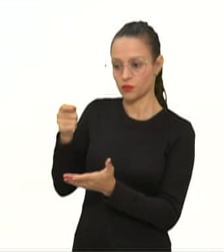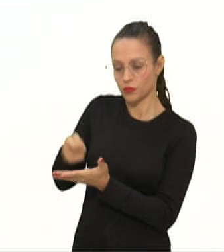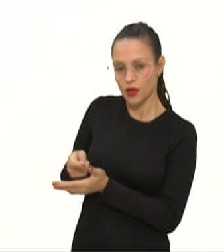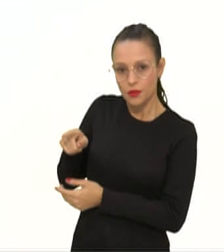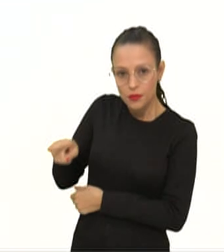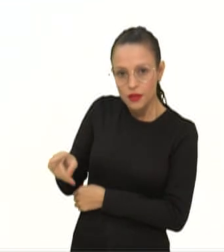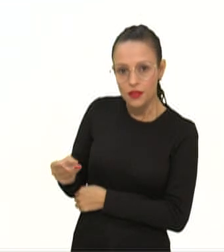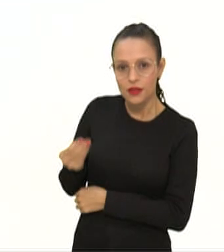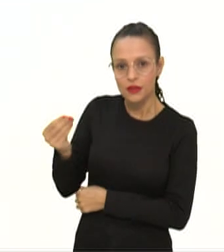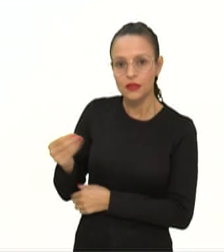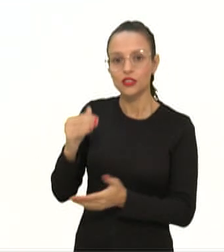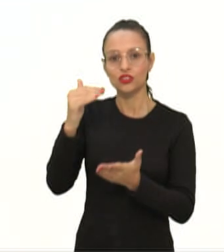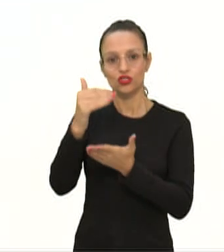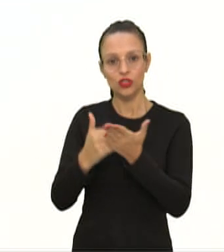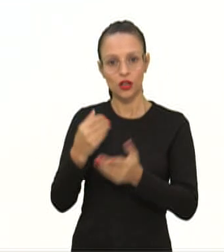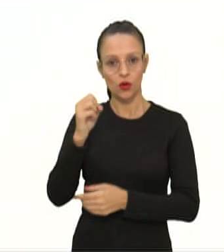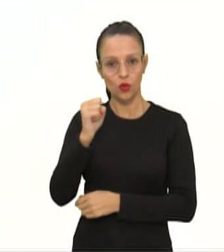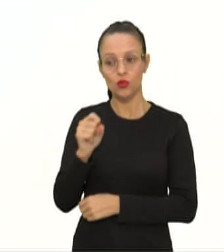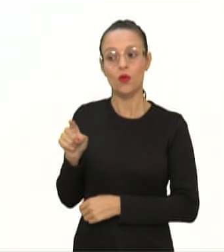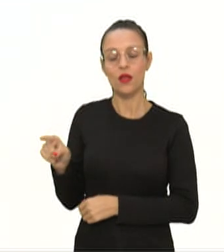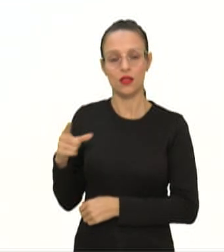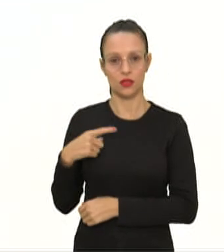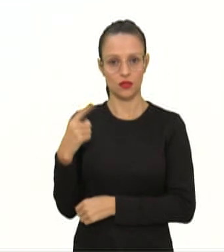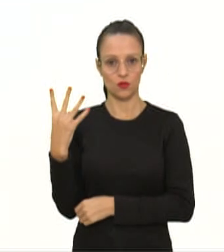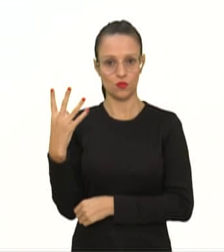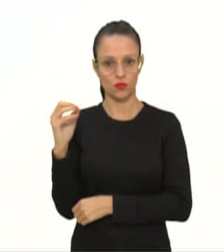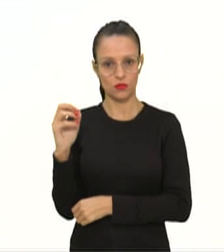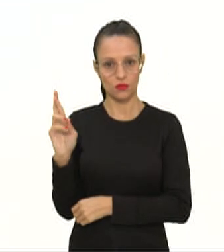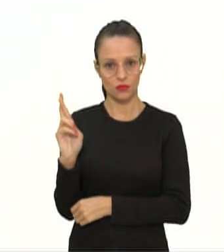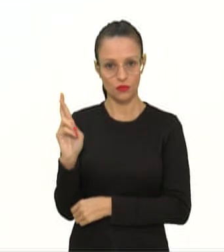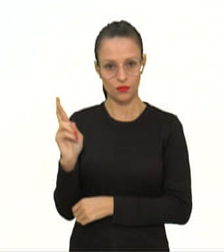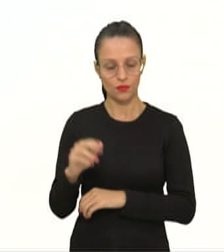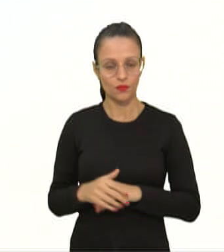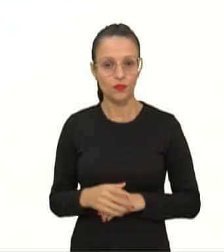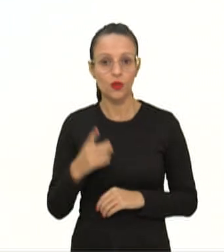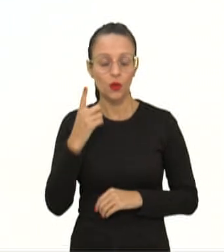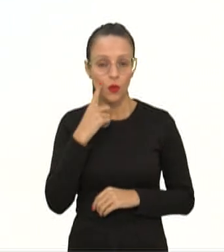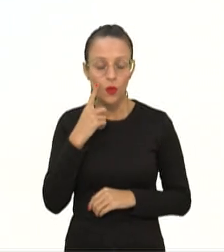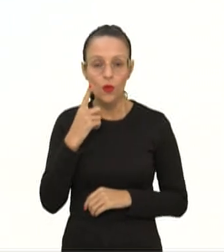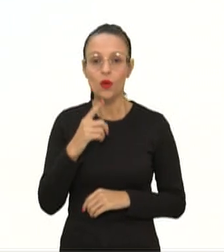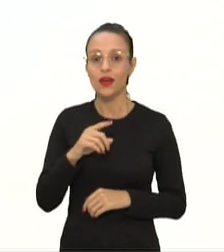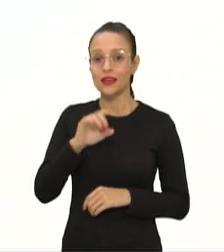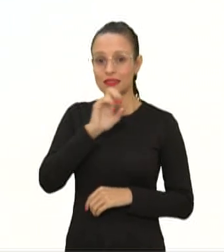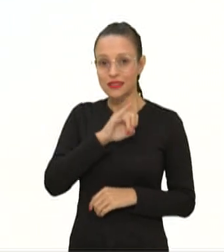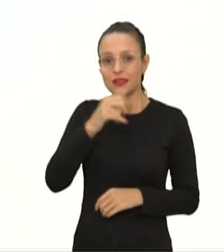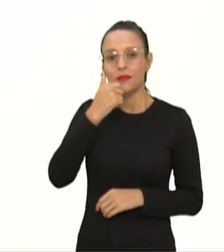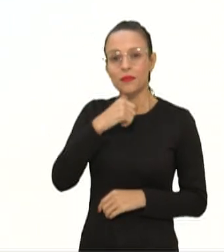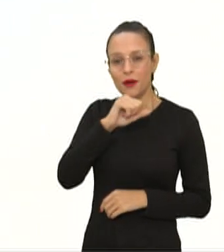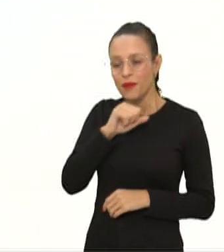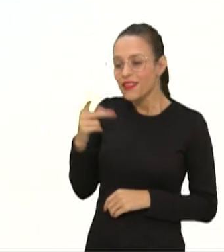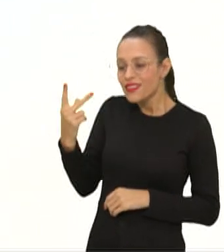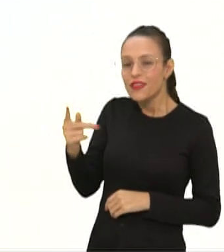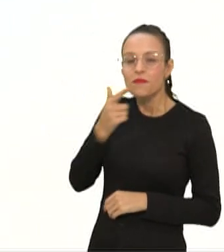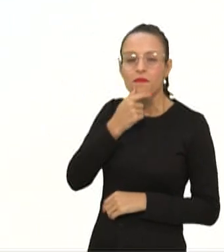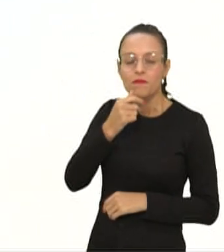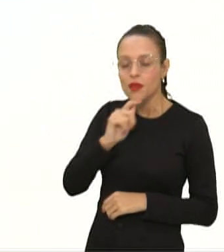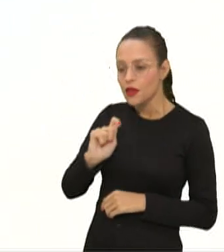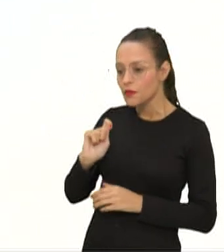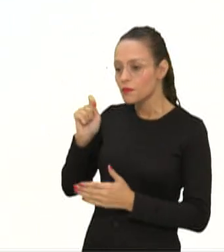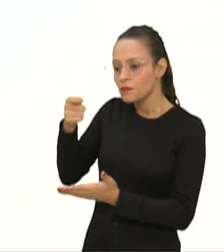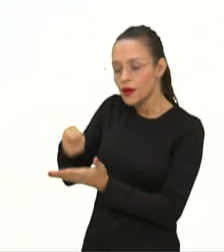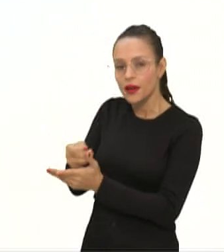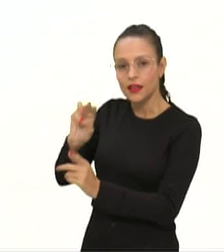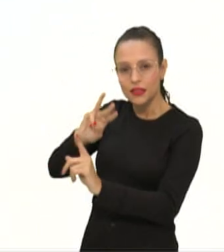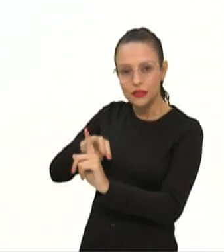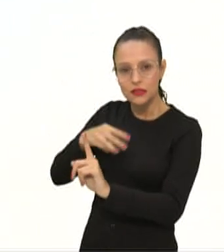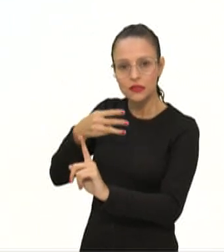e descontar R$ 8,00, ele ficará com R$ 40,00. Então, ó, de novo. Se a mãe de Paulo triplicar o valor pago de sua mesada